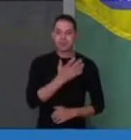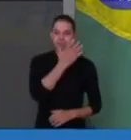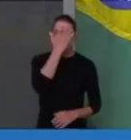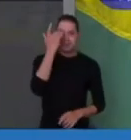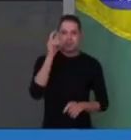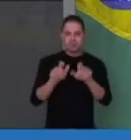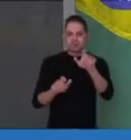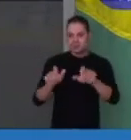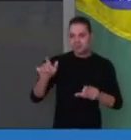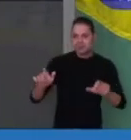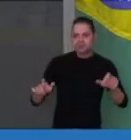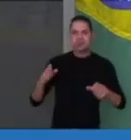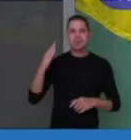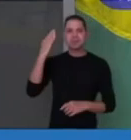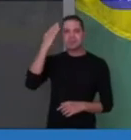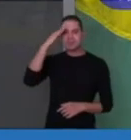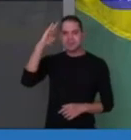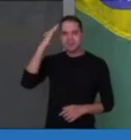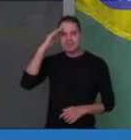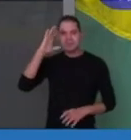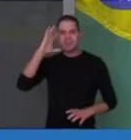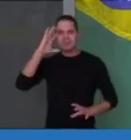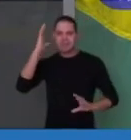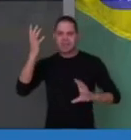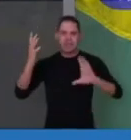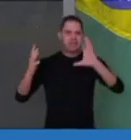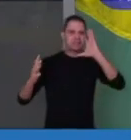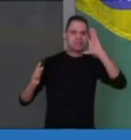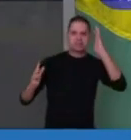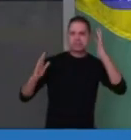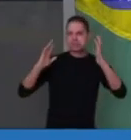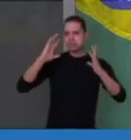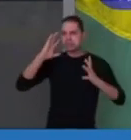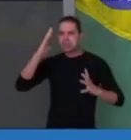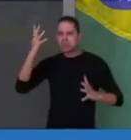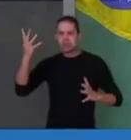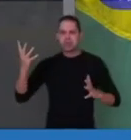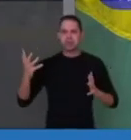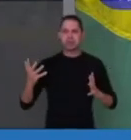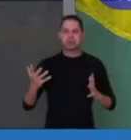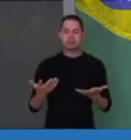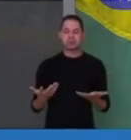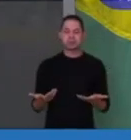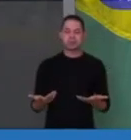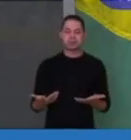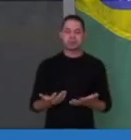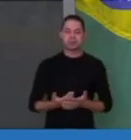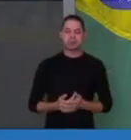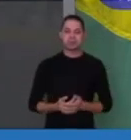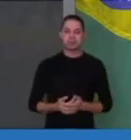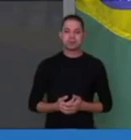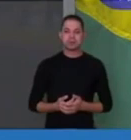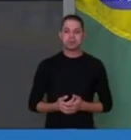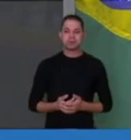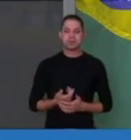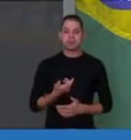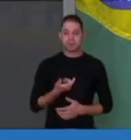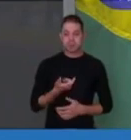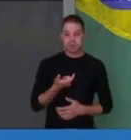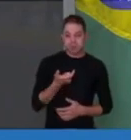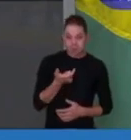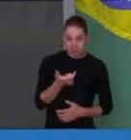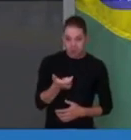entenderem por que tantas decisões, de certa forma, para usar o próprio jargão dali do